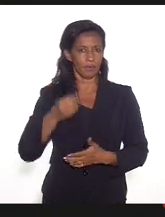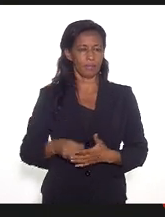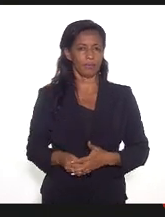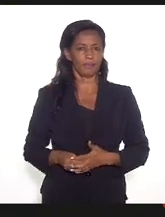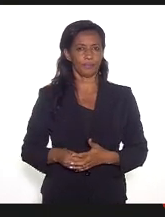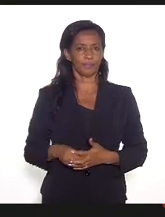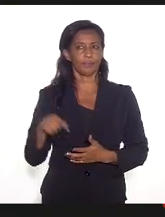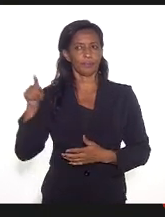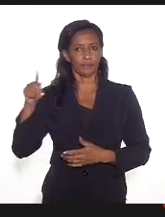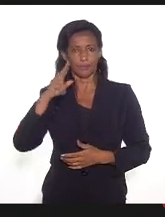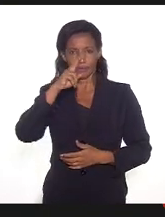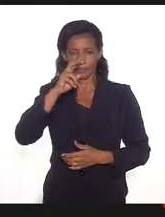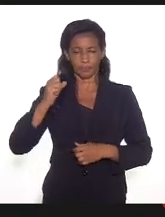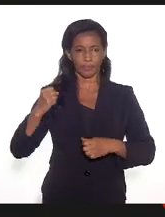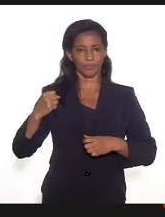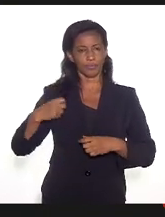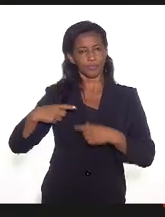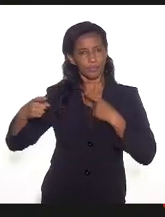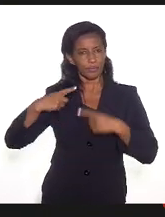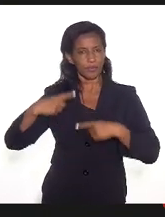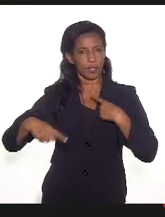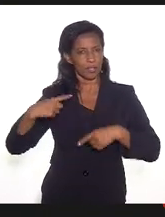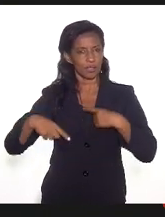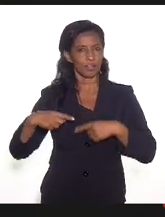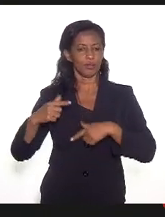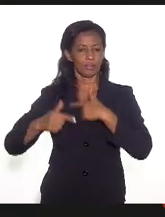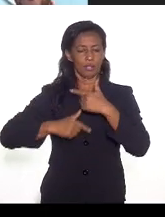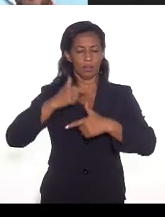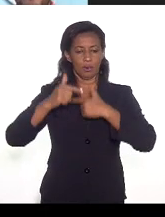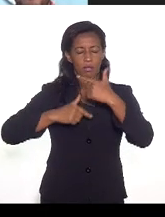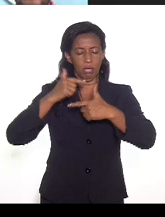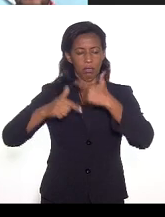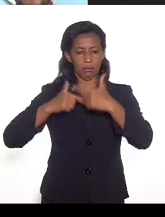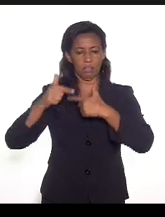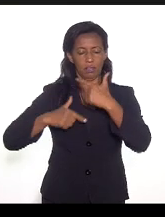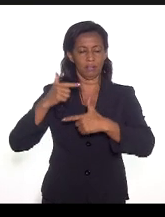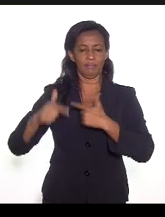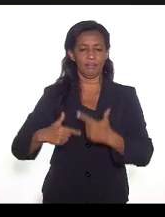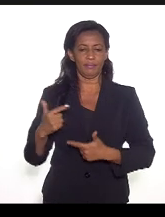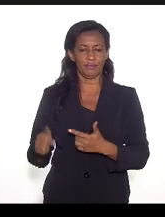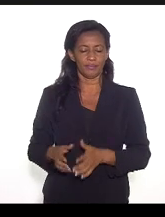que as forças políticas estão atuando de forma a realmente,